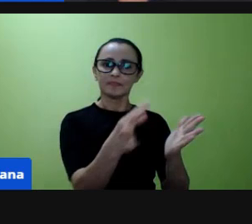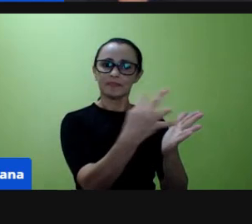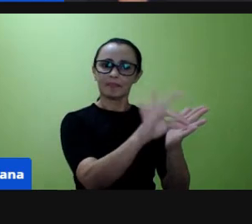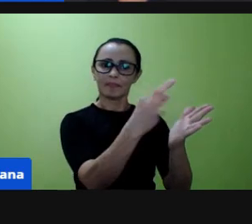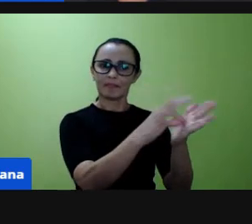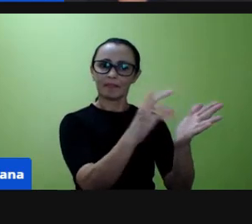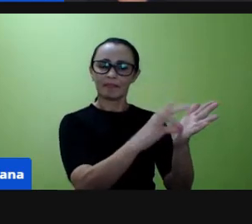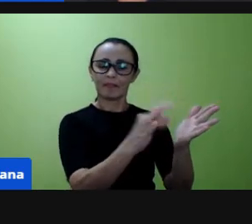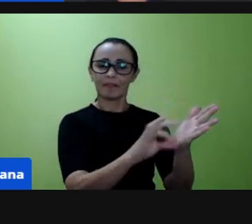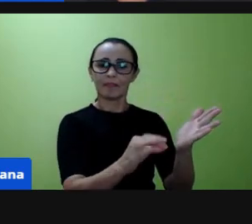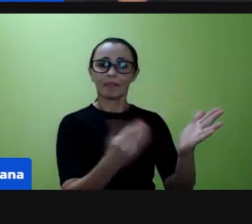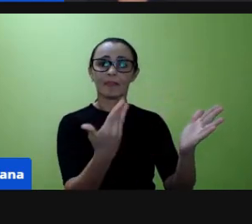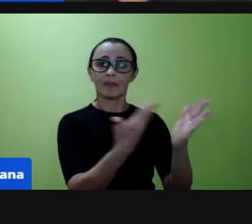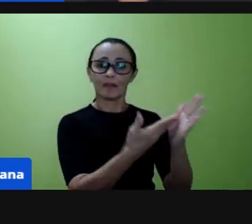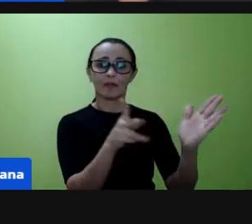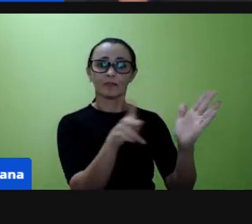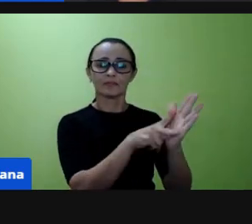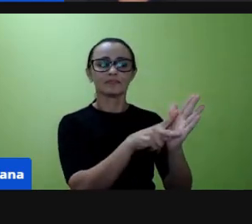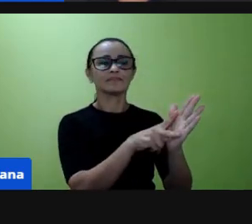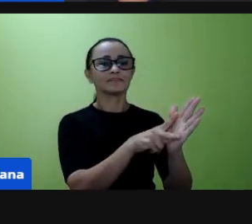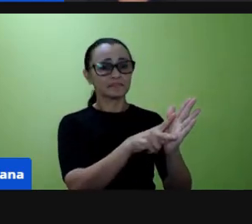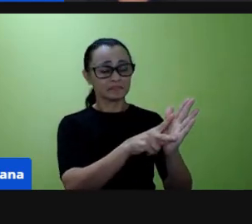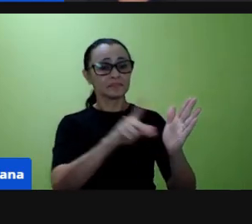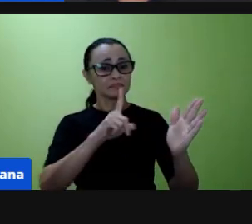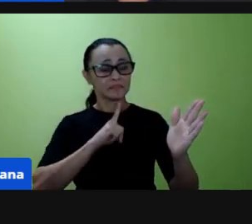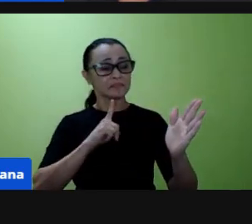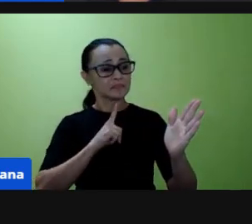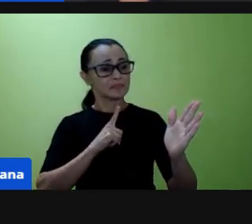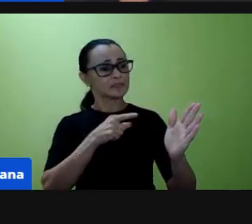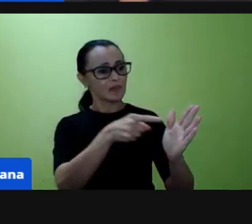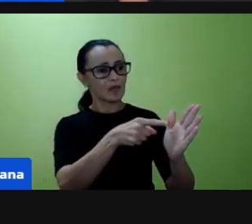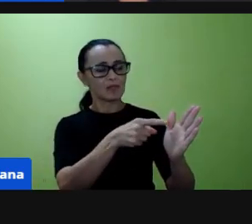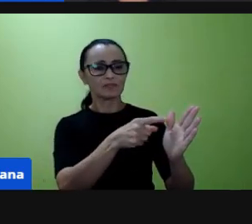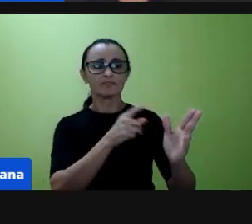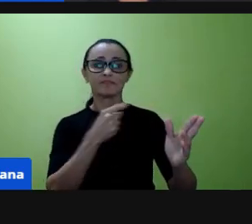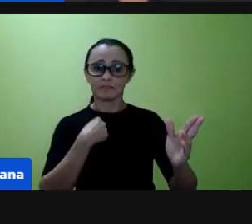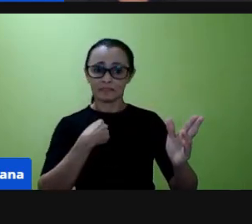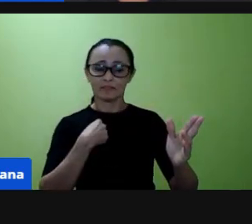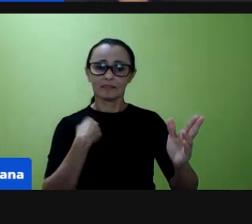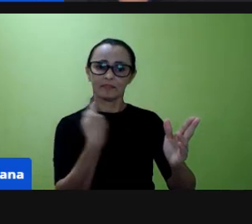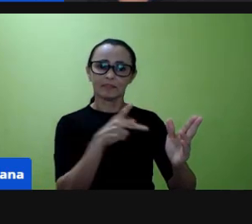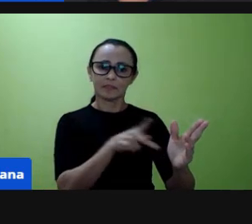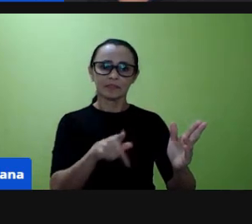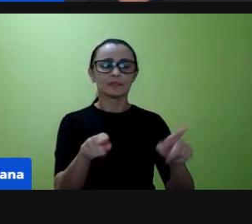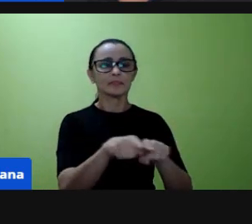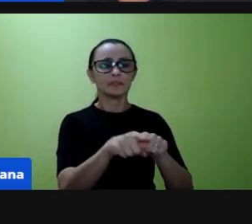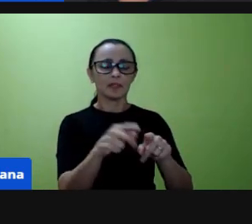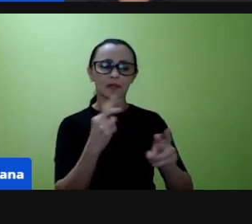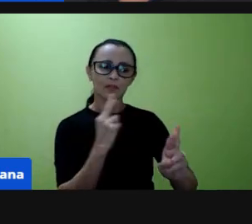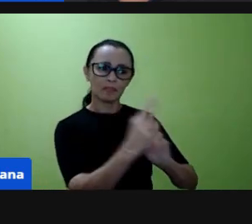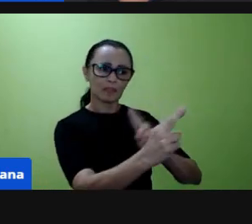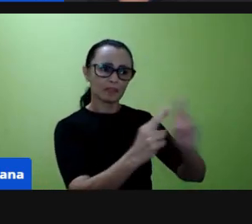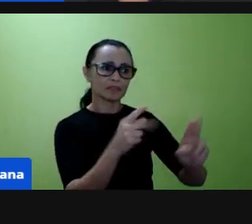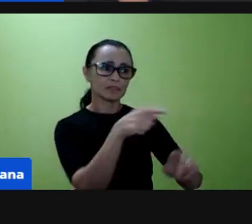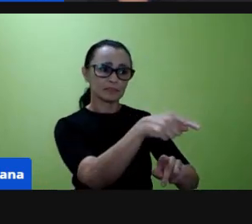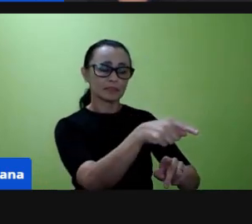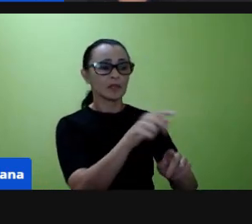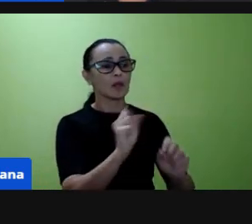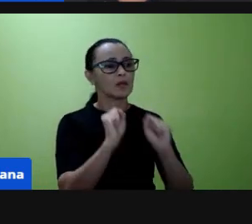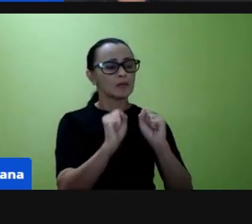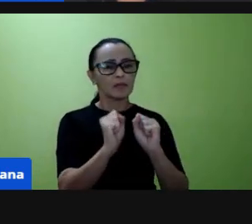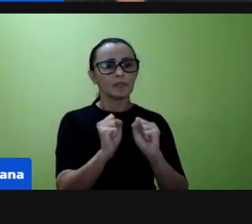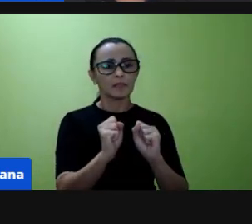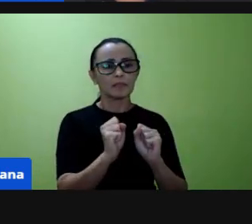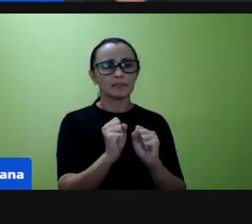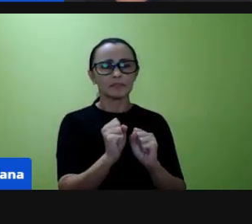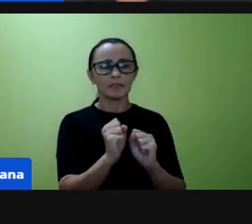correção nós enviamos o feedback, né? Olha, você pode melhorar aqui, assistir isso, você poderia ter comentado sobre